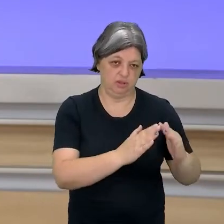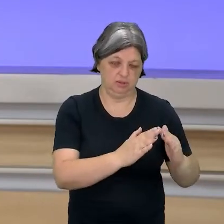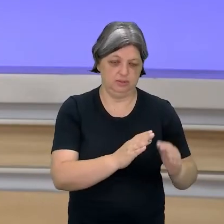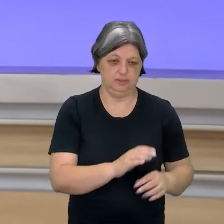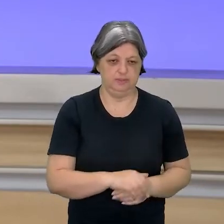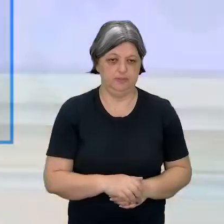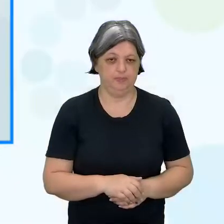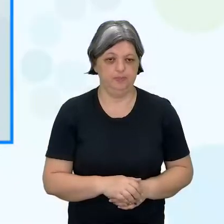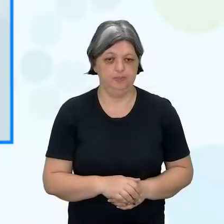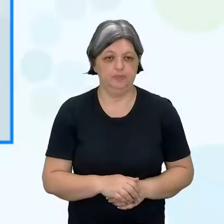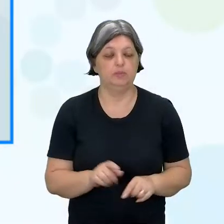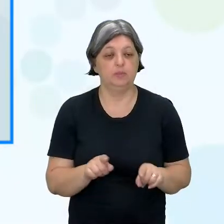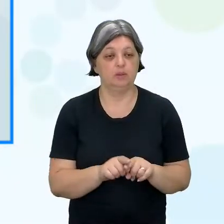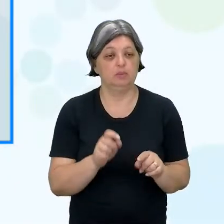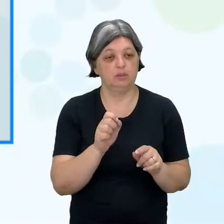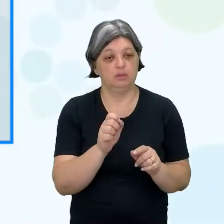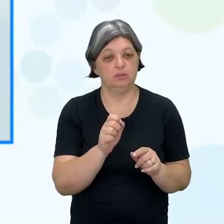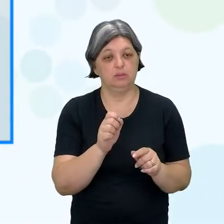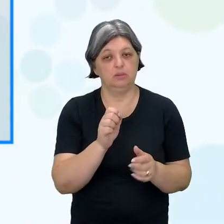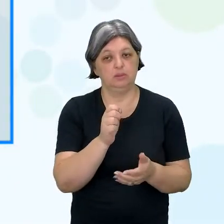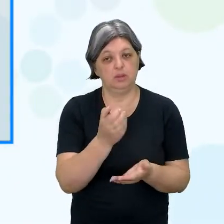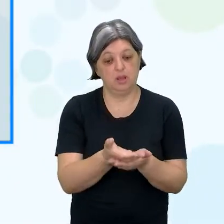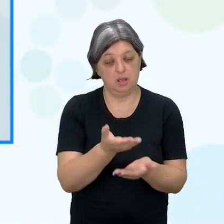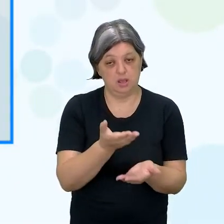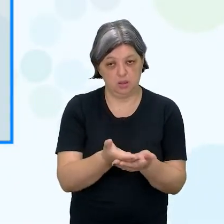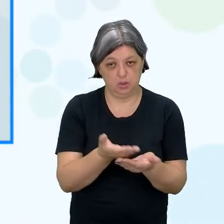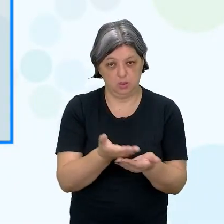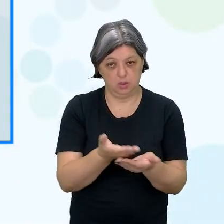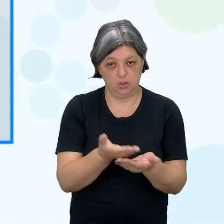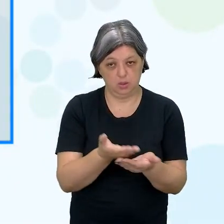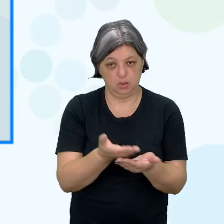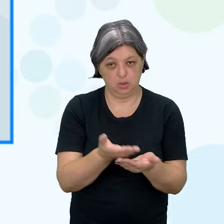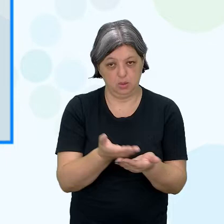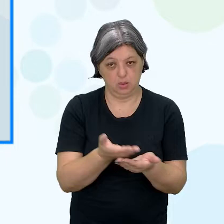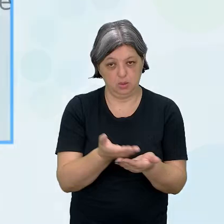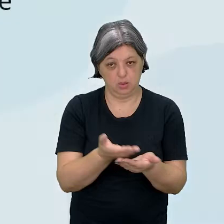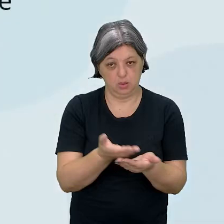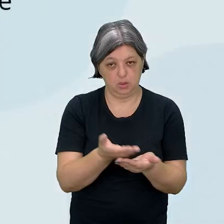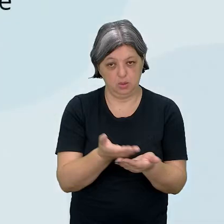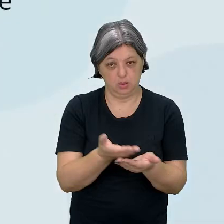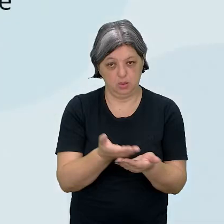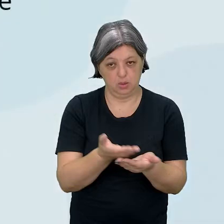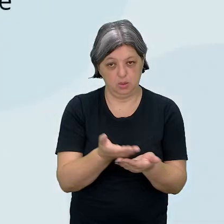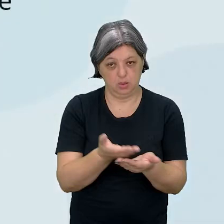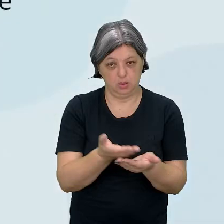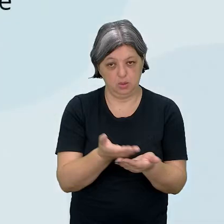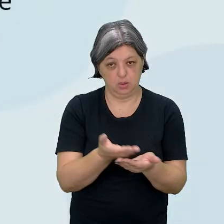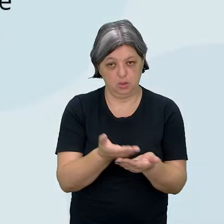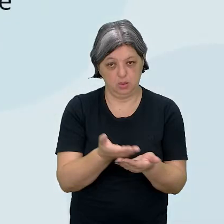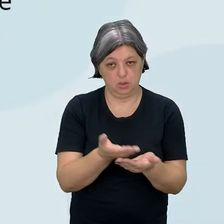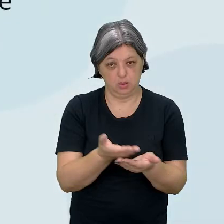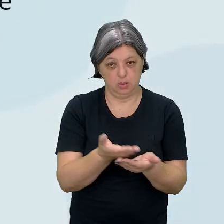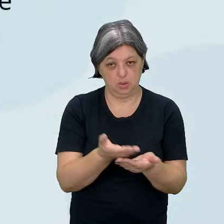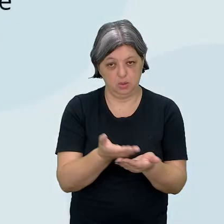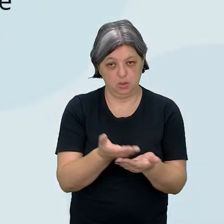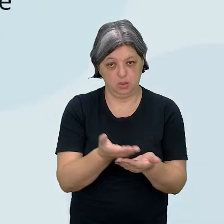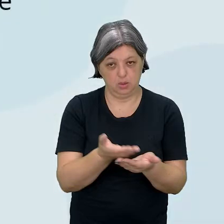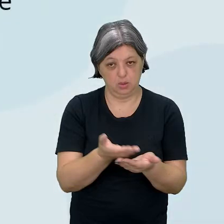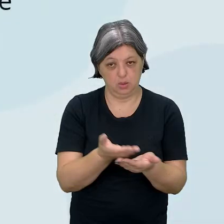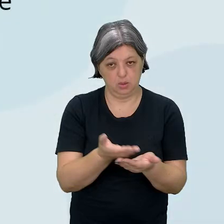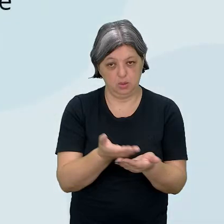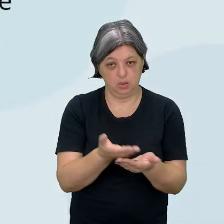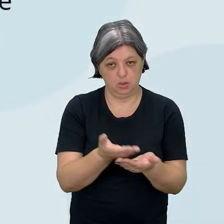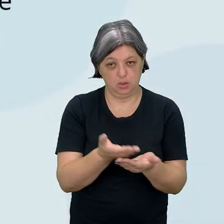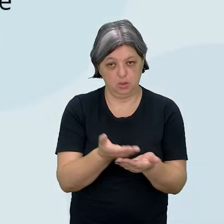Na sistematização 2, ou seja, na aula de hoje, a gente vai retomar também outros conceitos que a gente viu durante a nossa